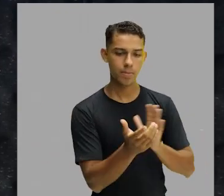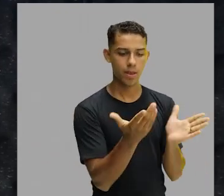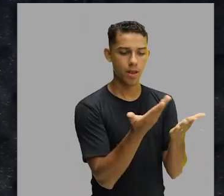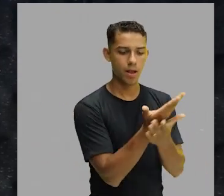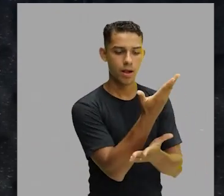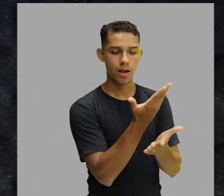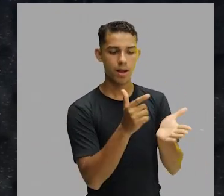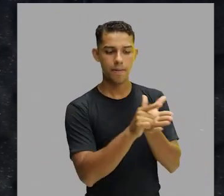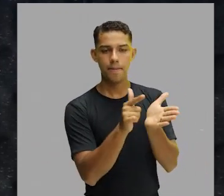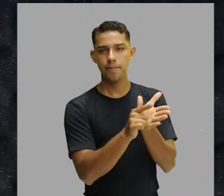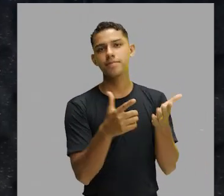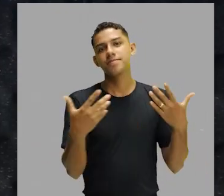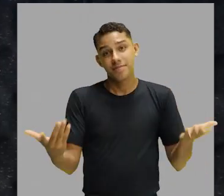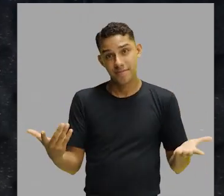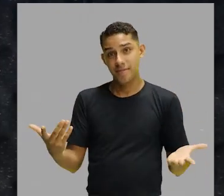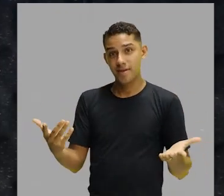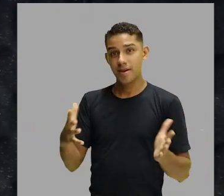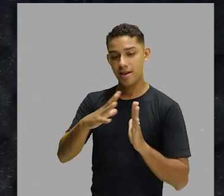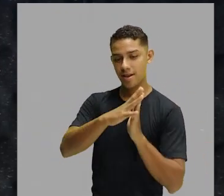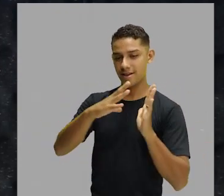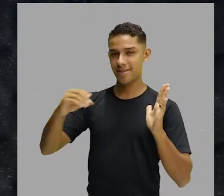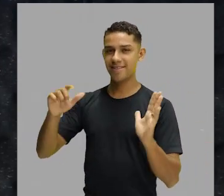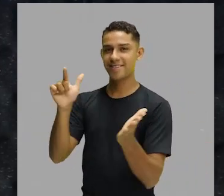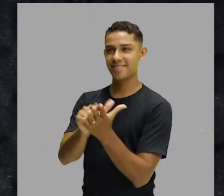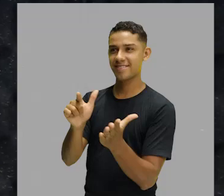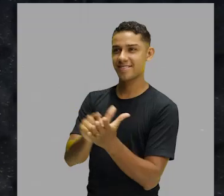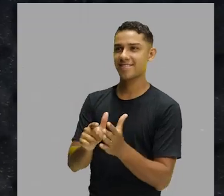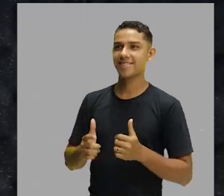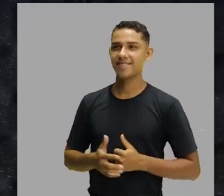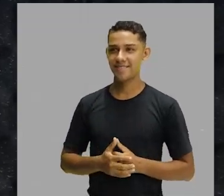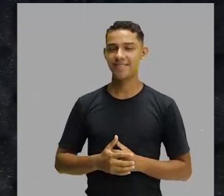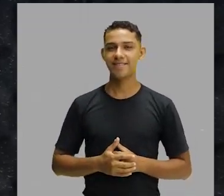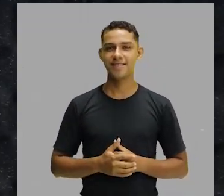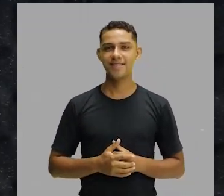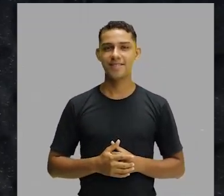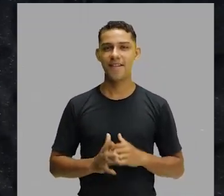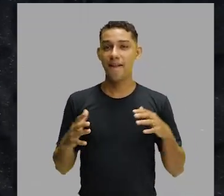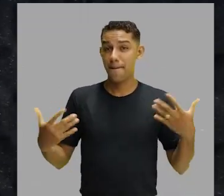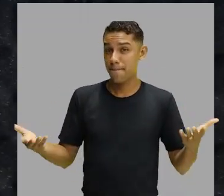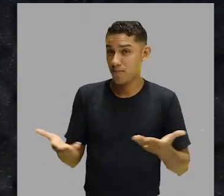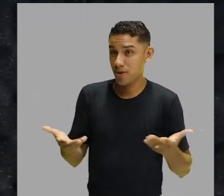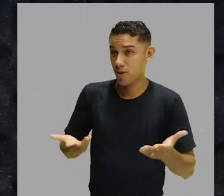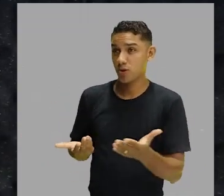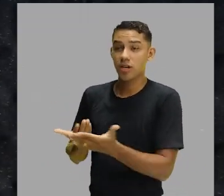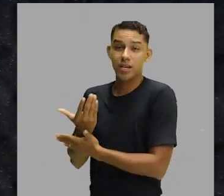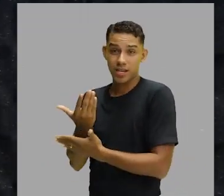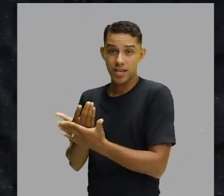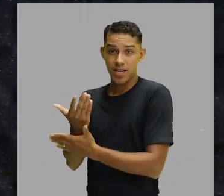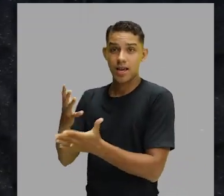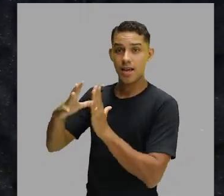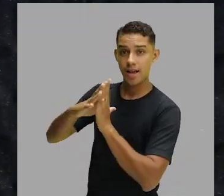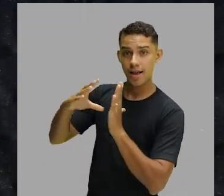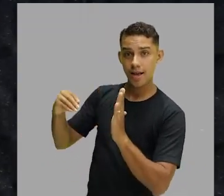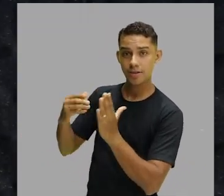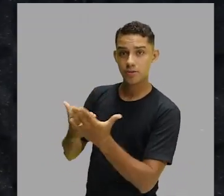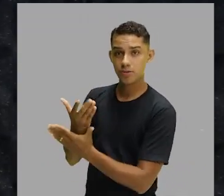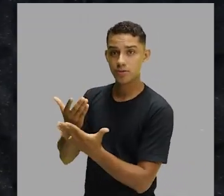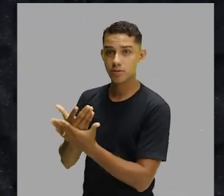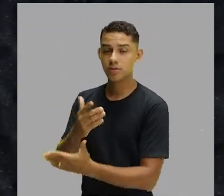dizer, a máquina de Xerox da época, para contextualizar, né? Hoje a gente chama Xerox, você sabe que a máquina é